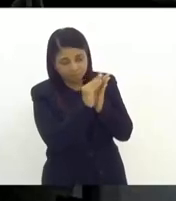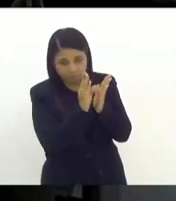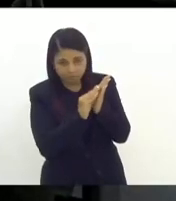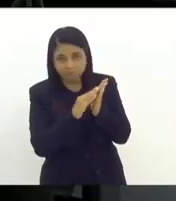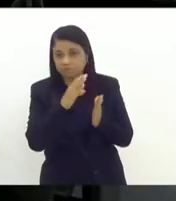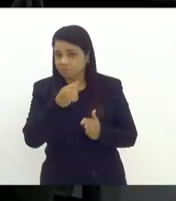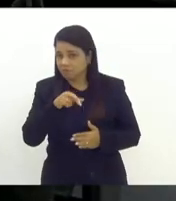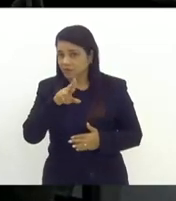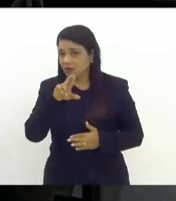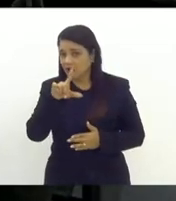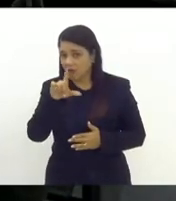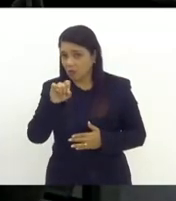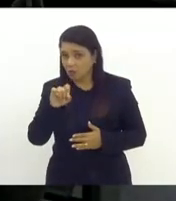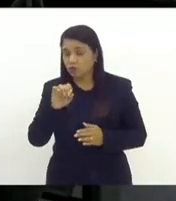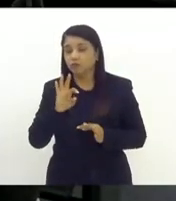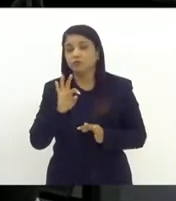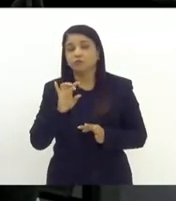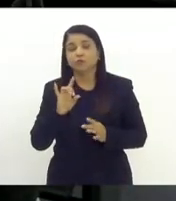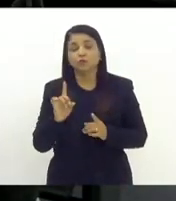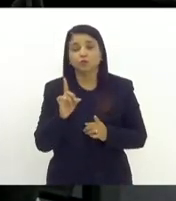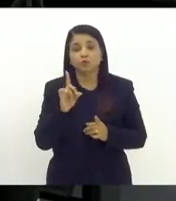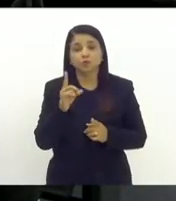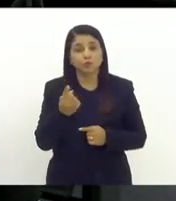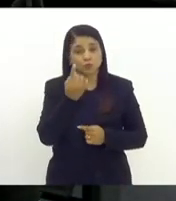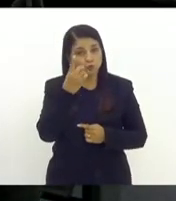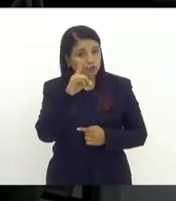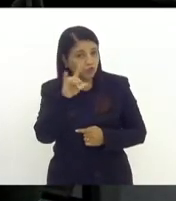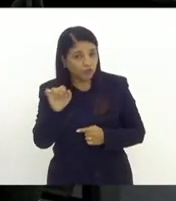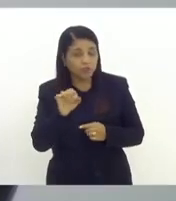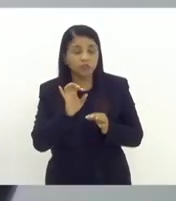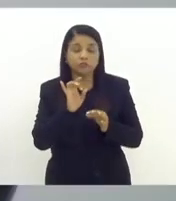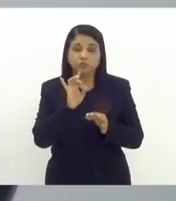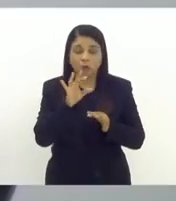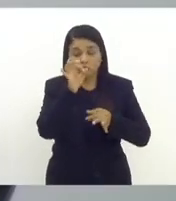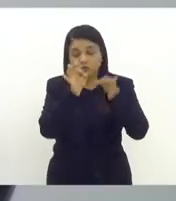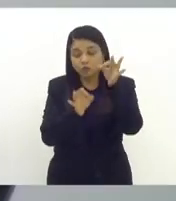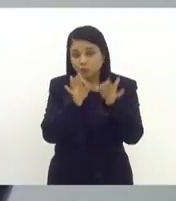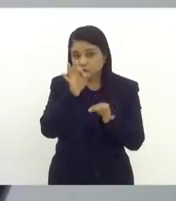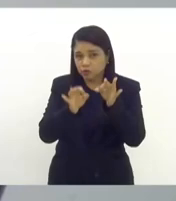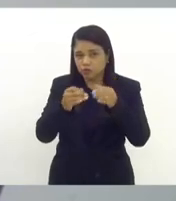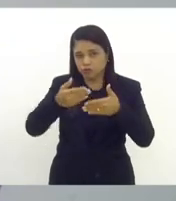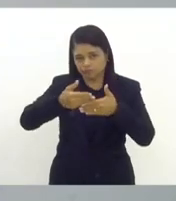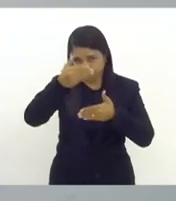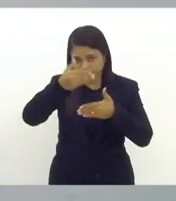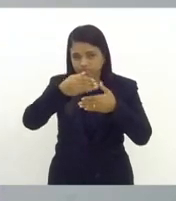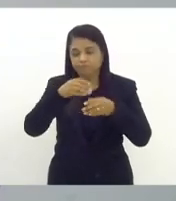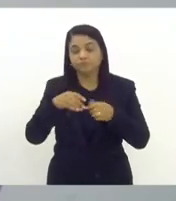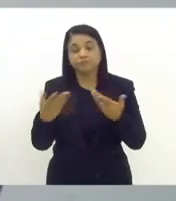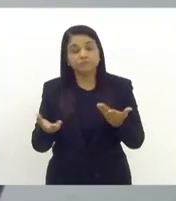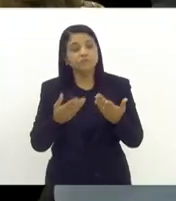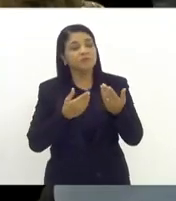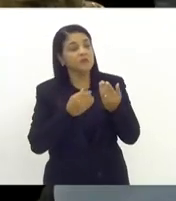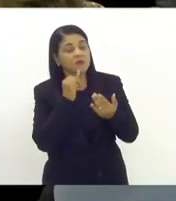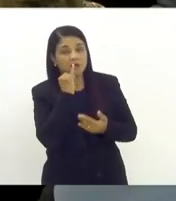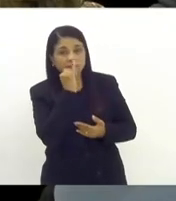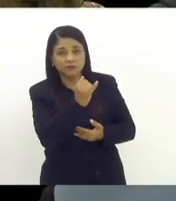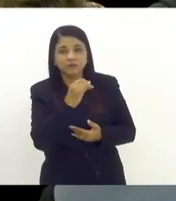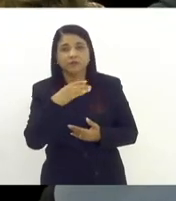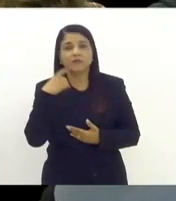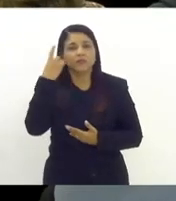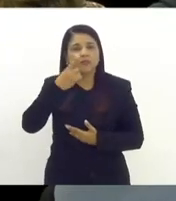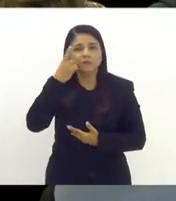um dia só de formação para o Marco para parte jurídica eu quero anunciar a presença da nossa deputada Carla Machado